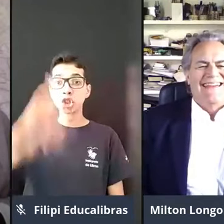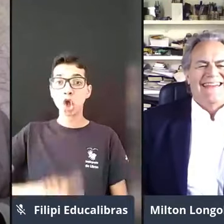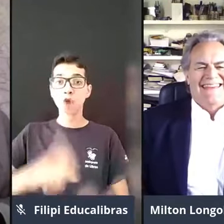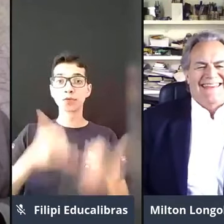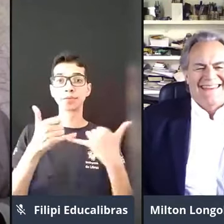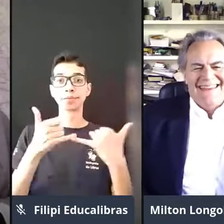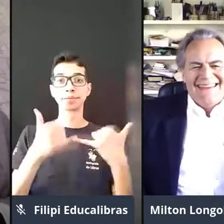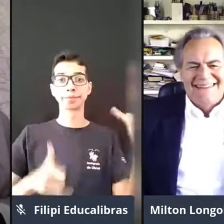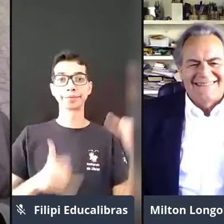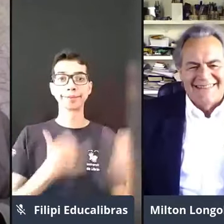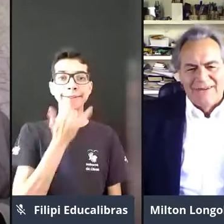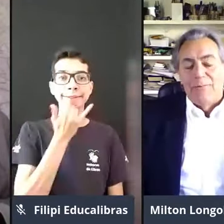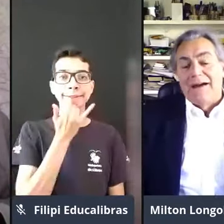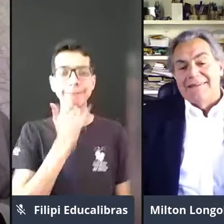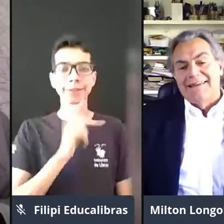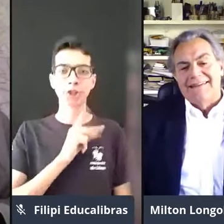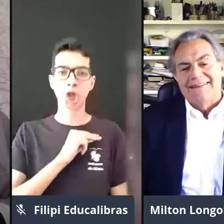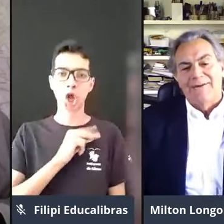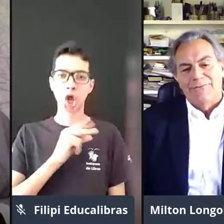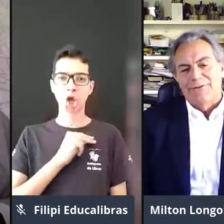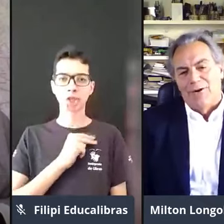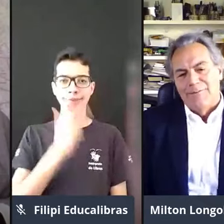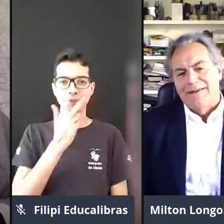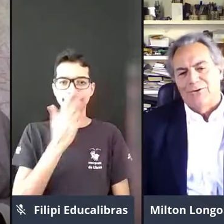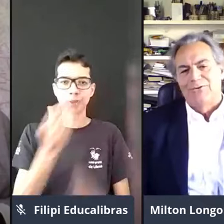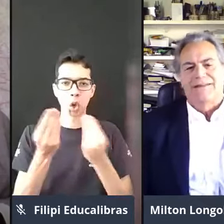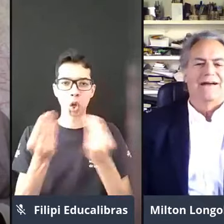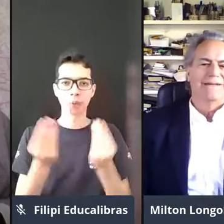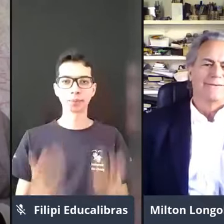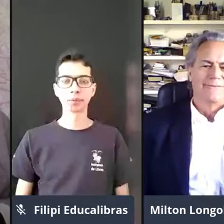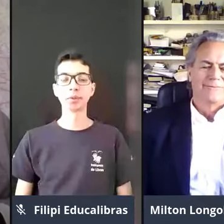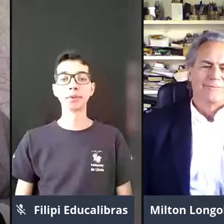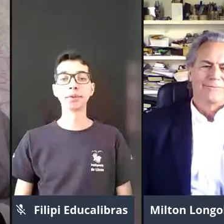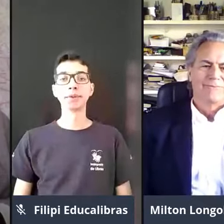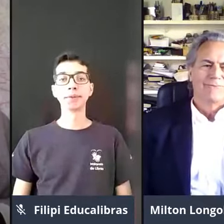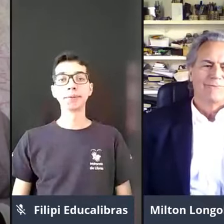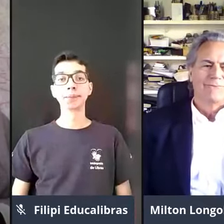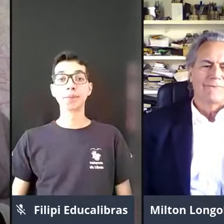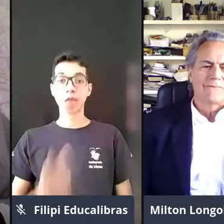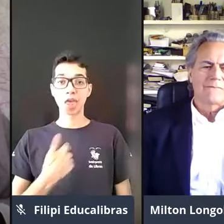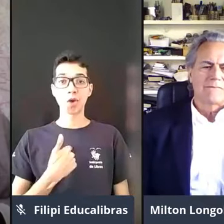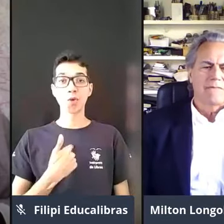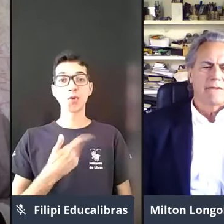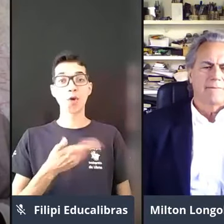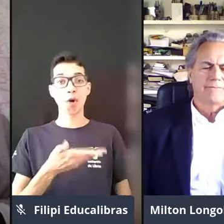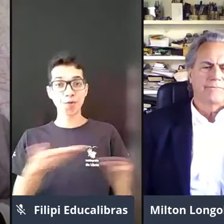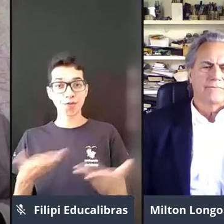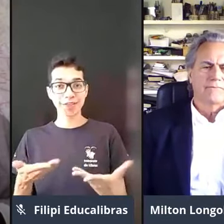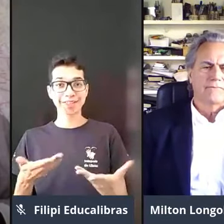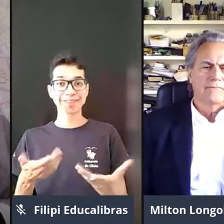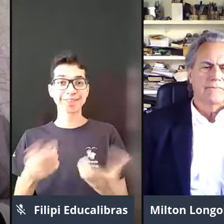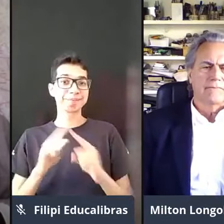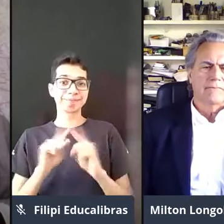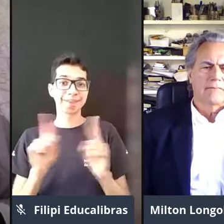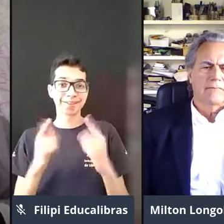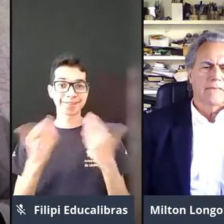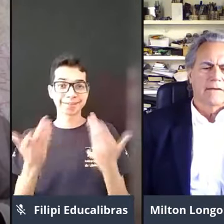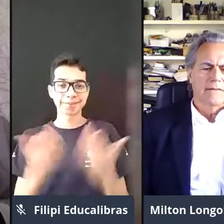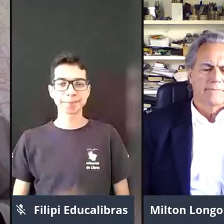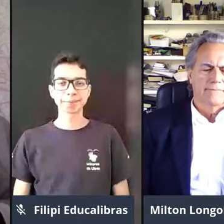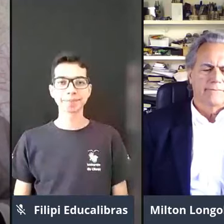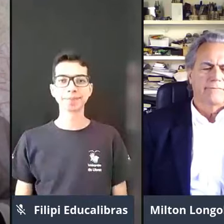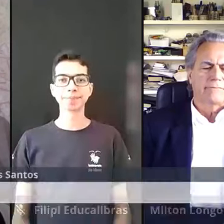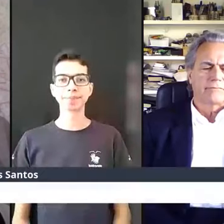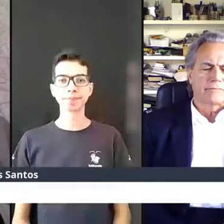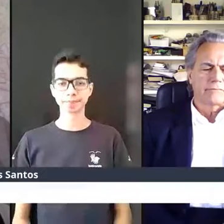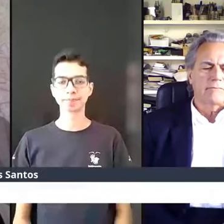convidá-lo, ele saiu. Ele está virtualmente convidado. Milton, mas vamos falar um pouco mais dessa agenda da